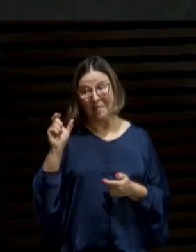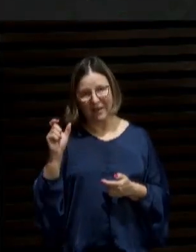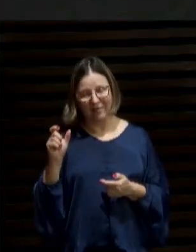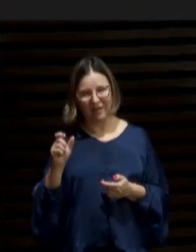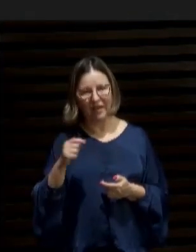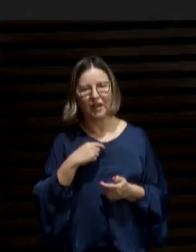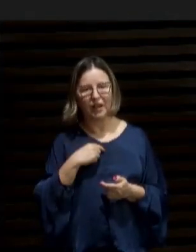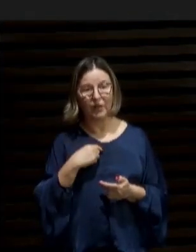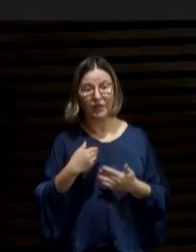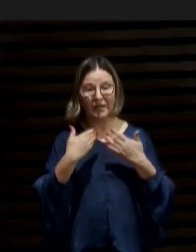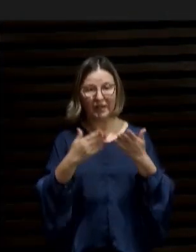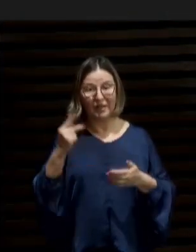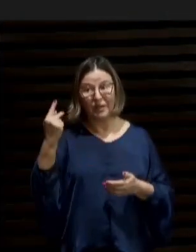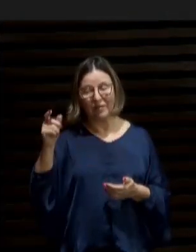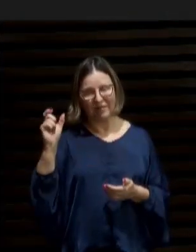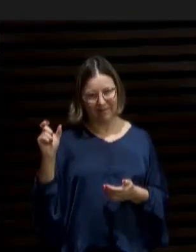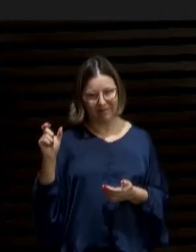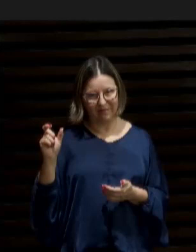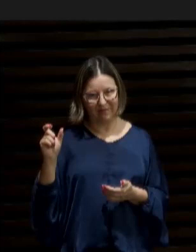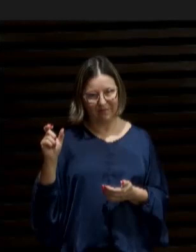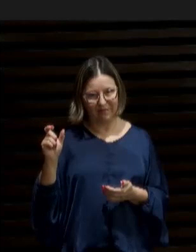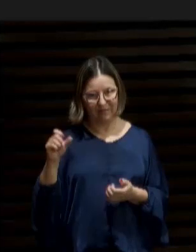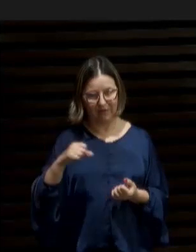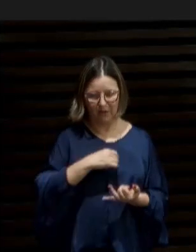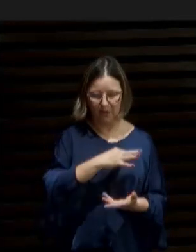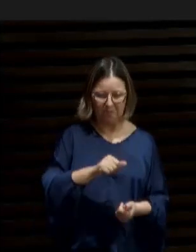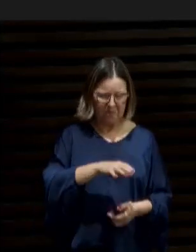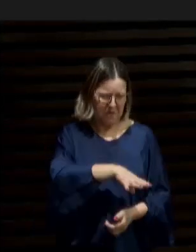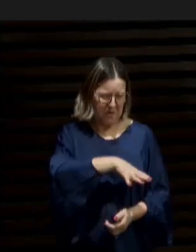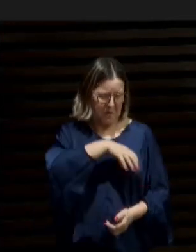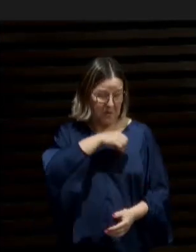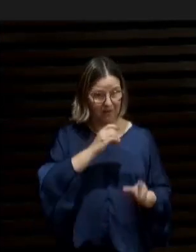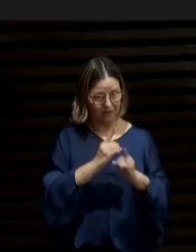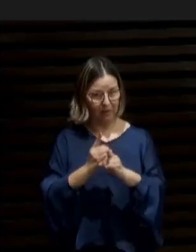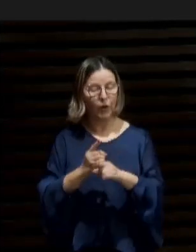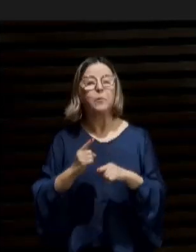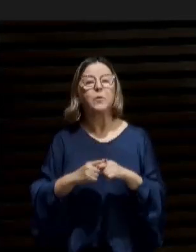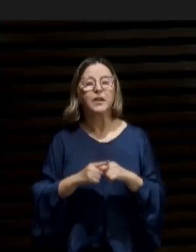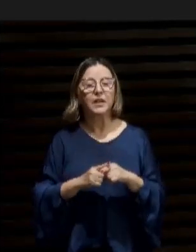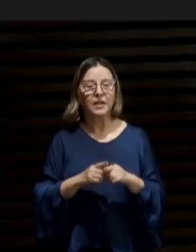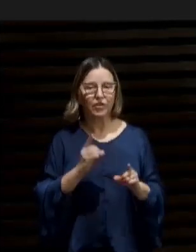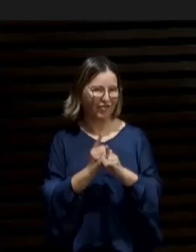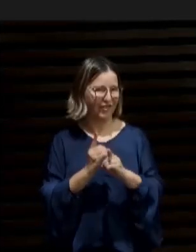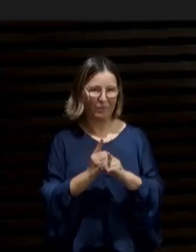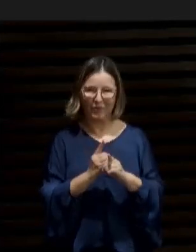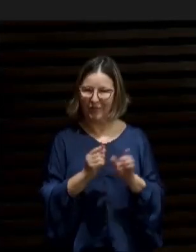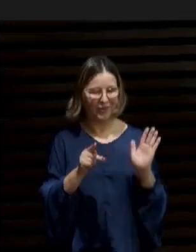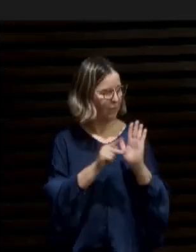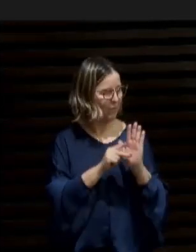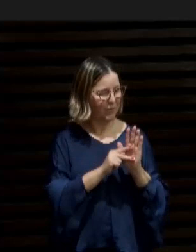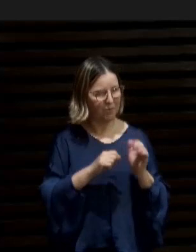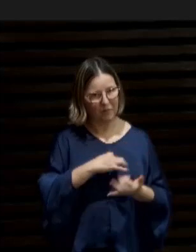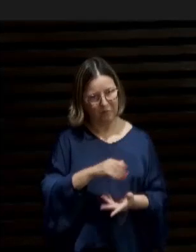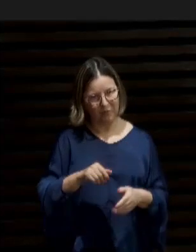tenho dado a tua palavra, e o mundo os odiou, porque eles não são do mundo, como também